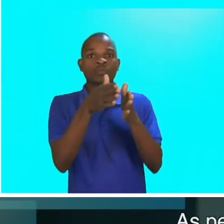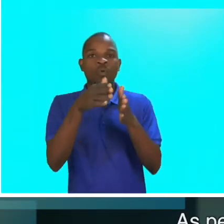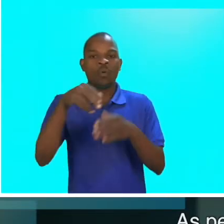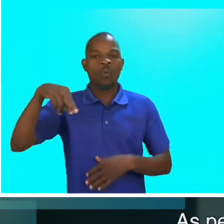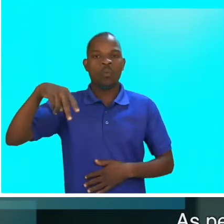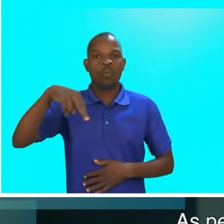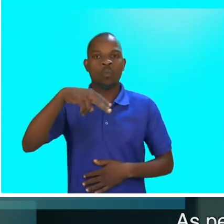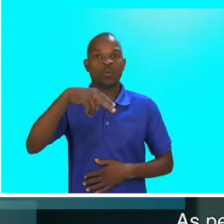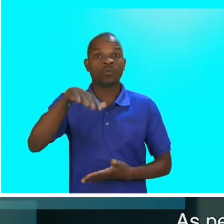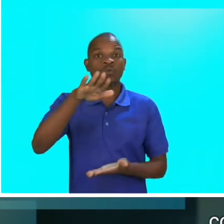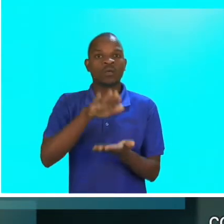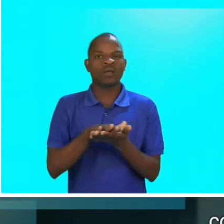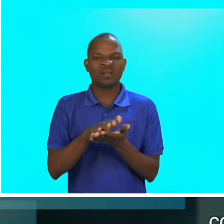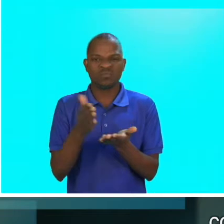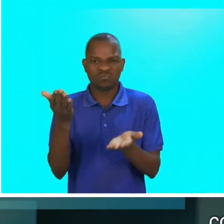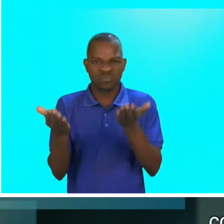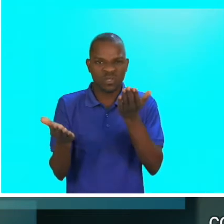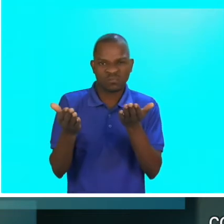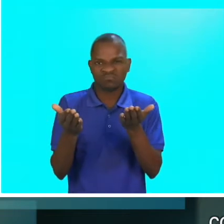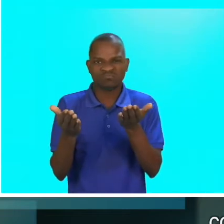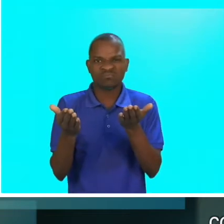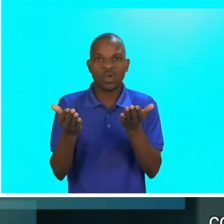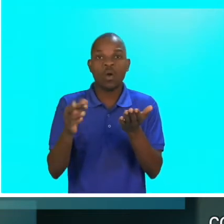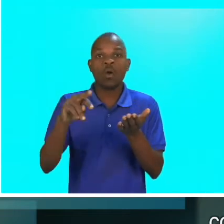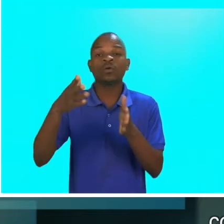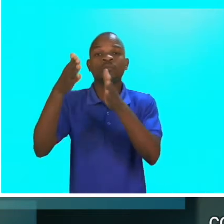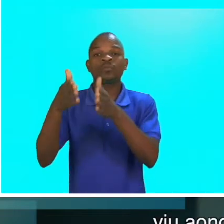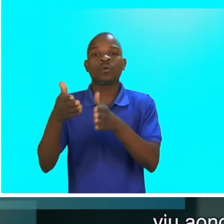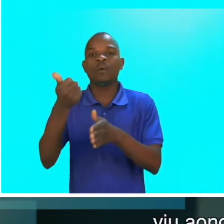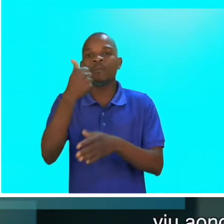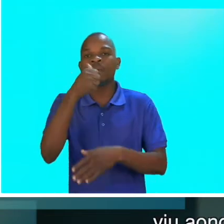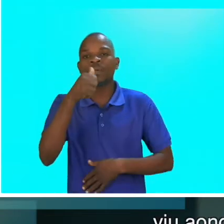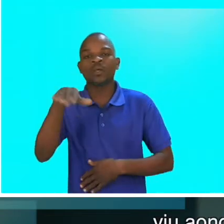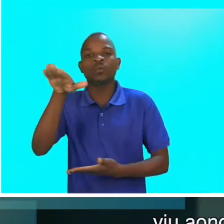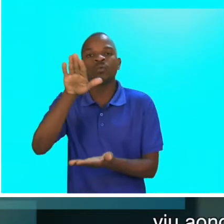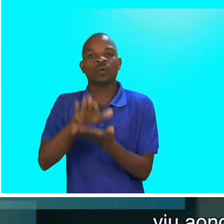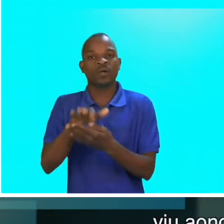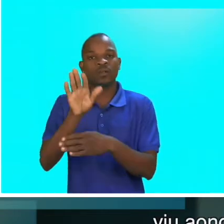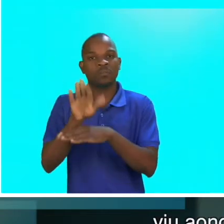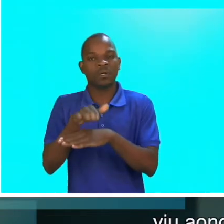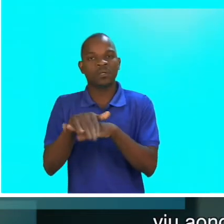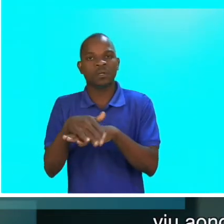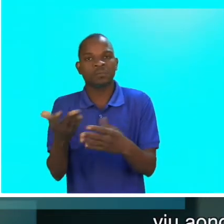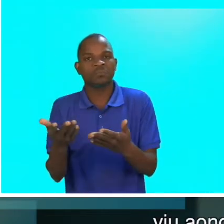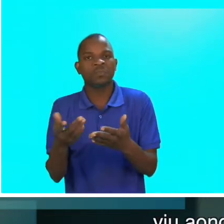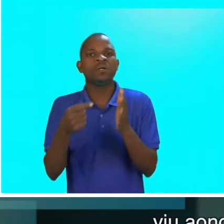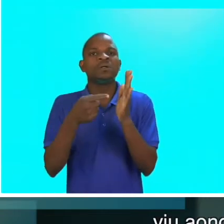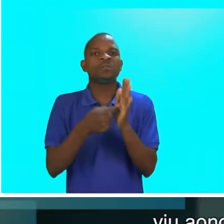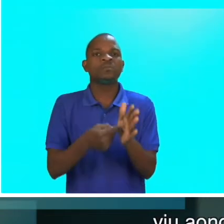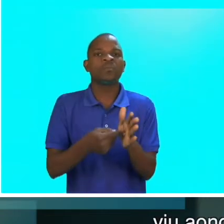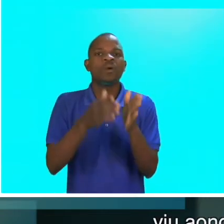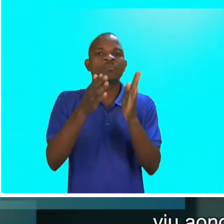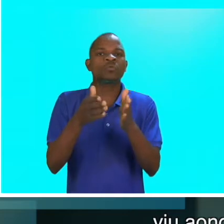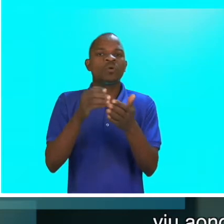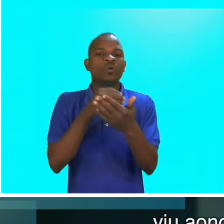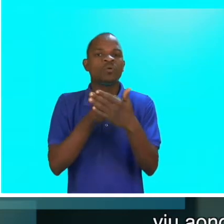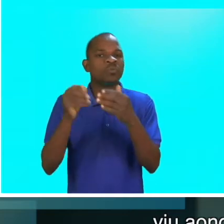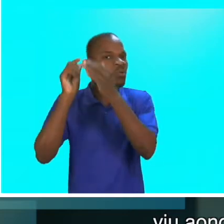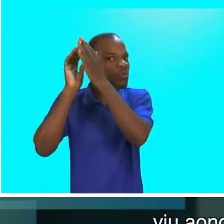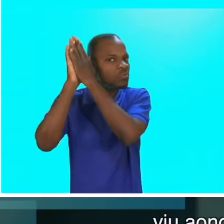na estrada. Compara com uma outra que viu numa baraca bebeira, que viu aonde, que viu outro que comprou